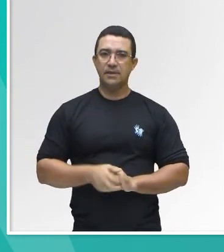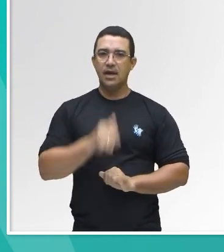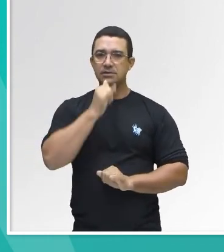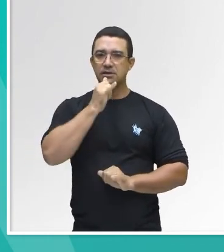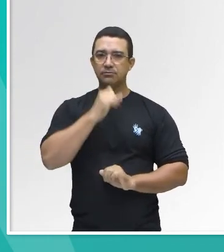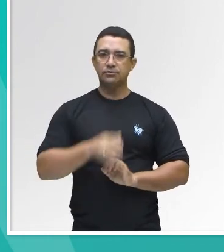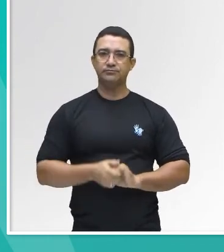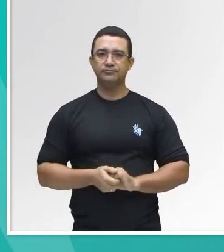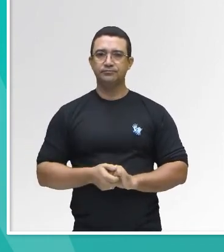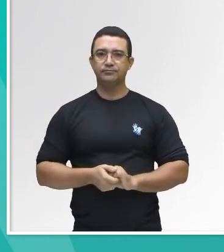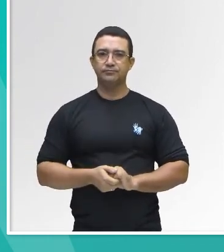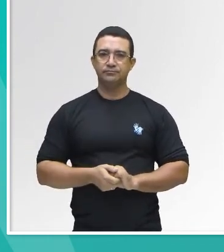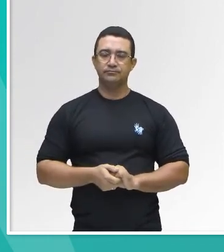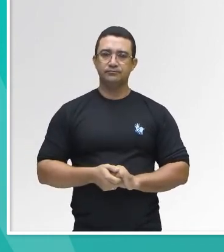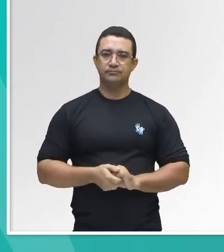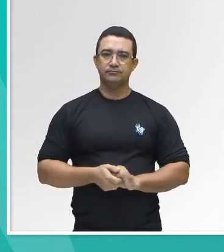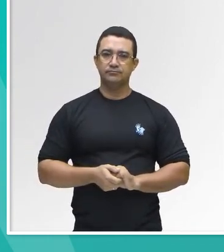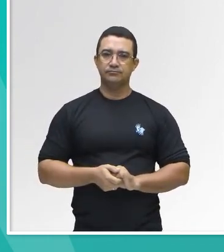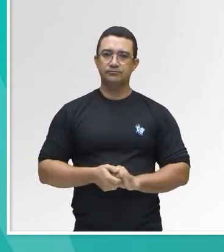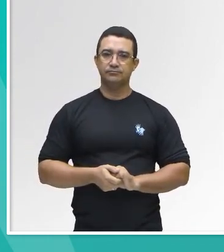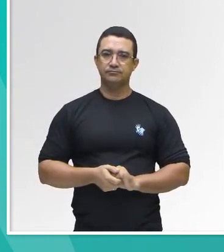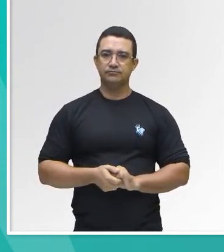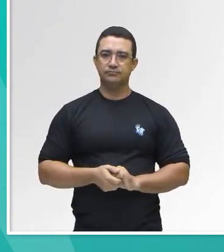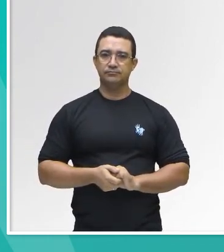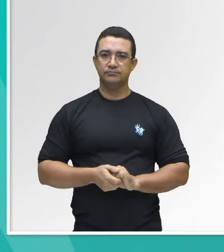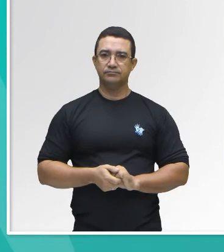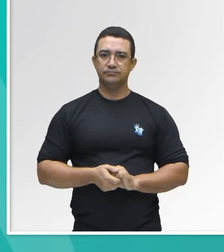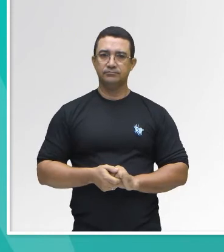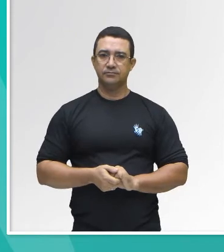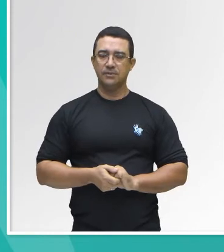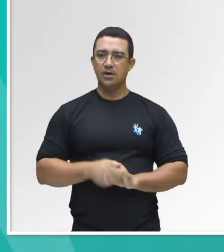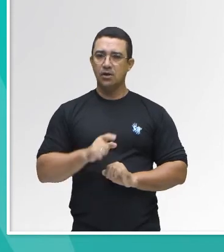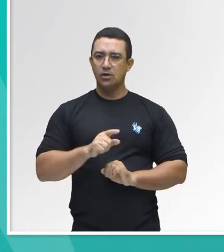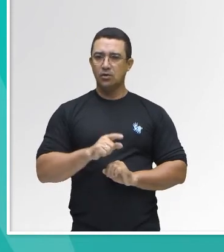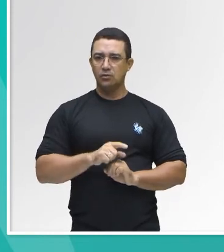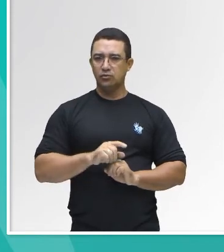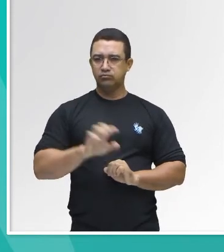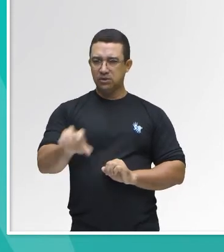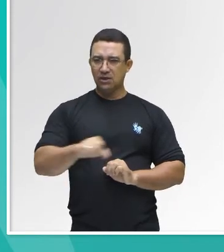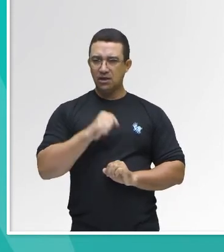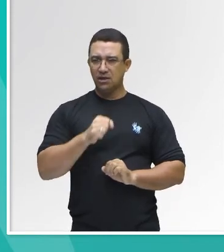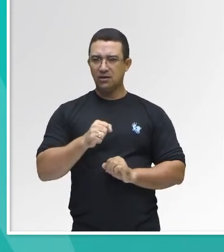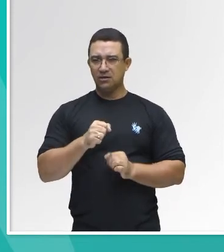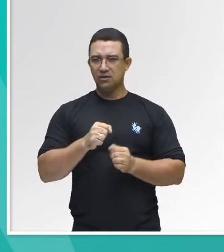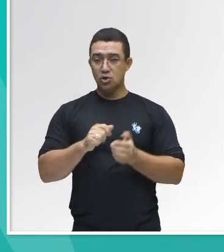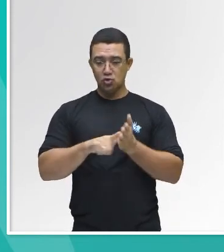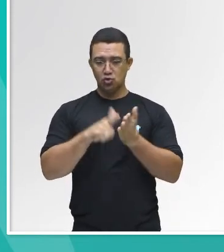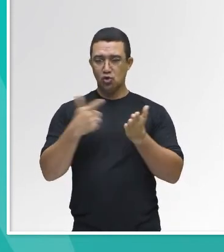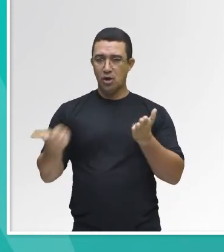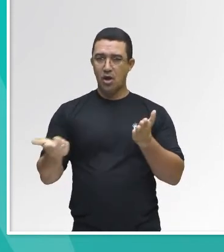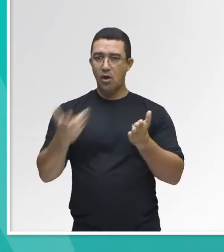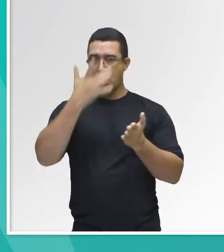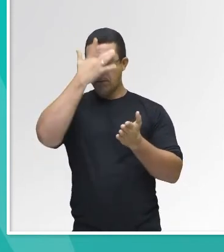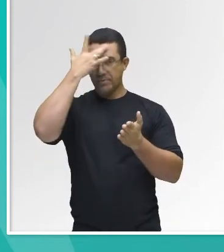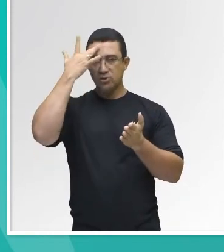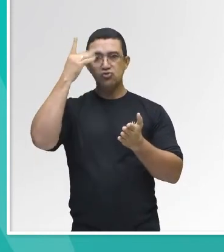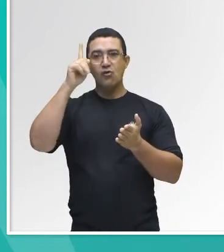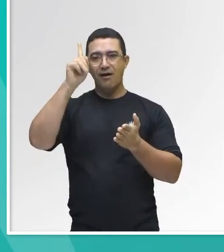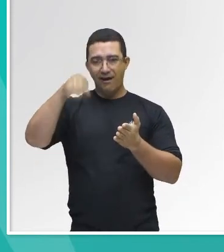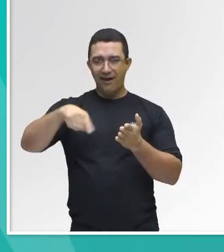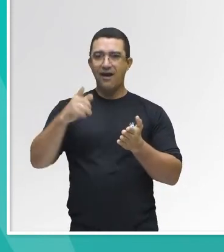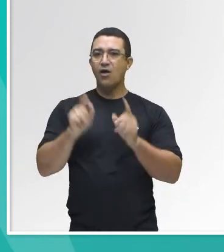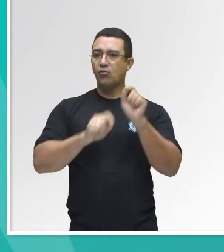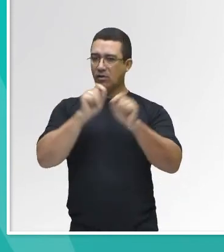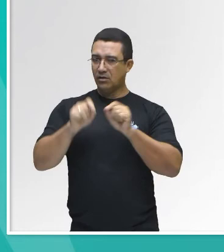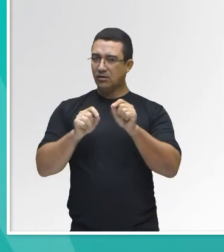é um argumento que eu tirei de um jornal, de uma pessoa que é a favor do trabalho infantil.